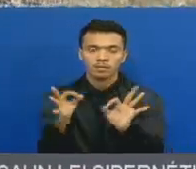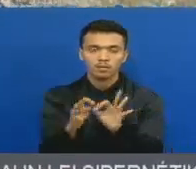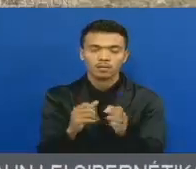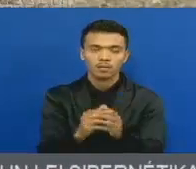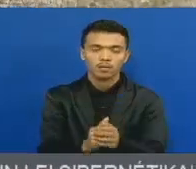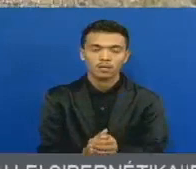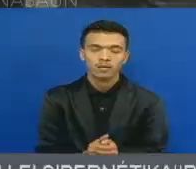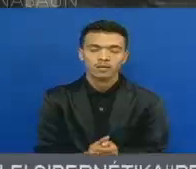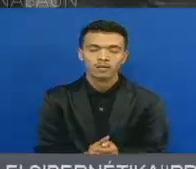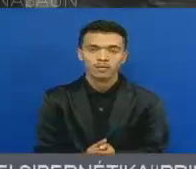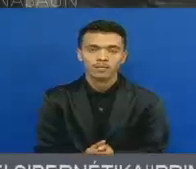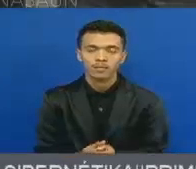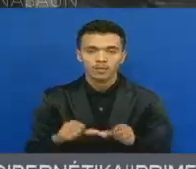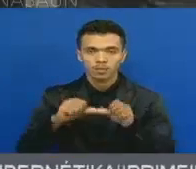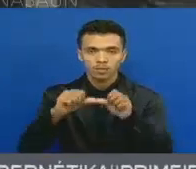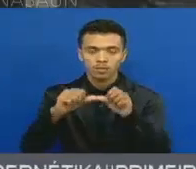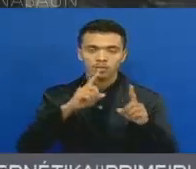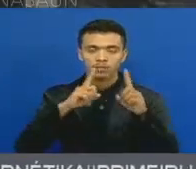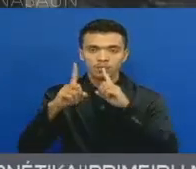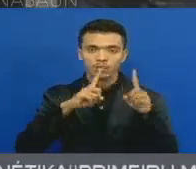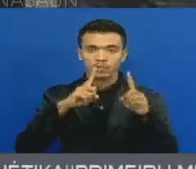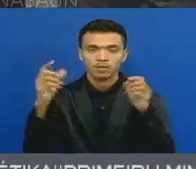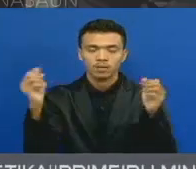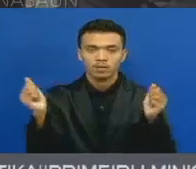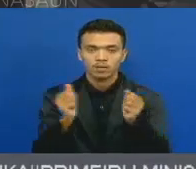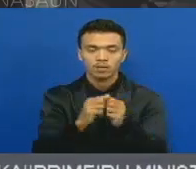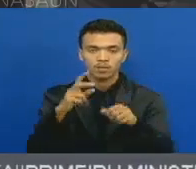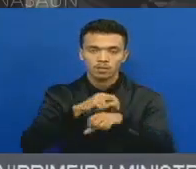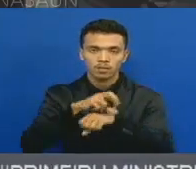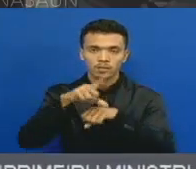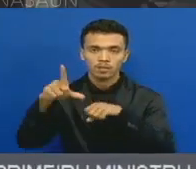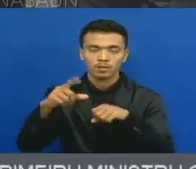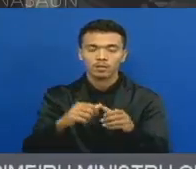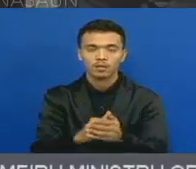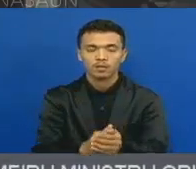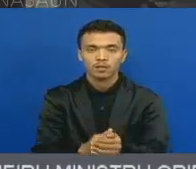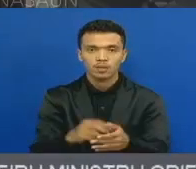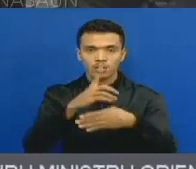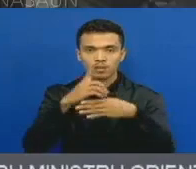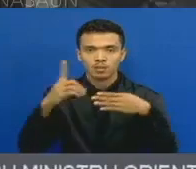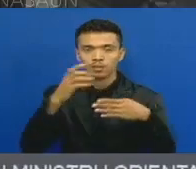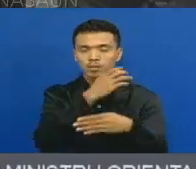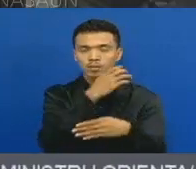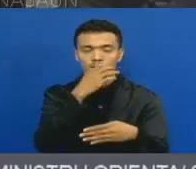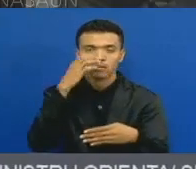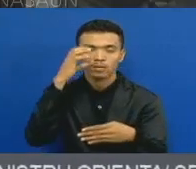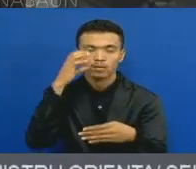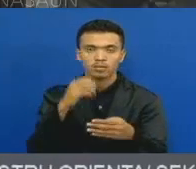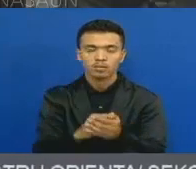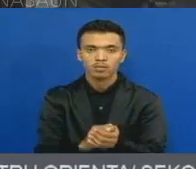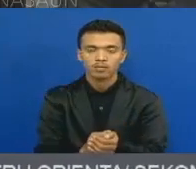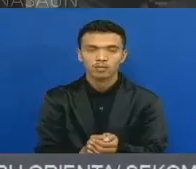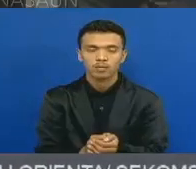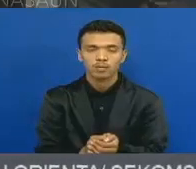Iten esforz maka ita kontinu halo koronasaun diako nasional, liliu direksaun geral agrikultura hortikultura,